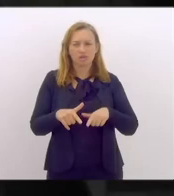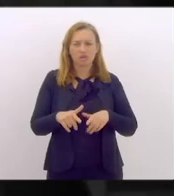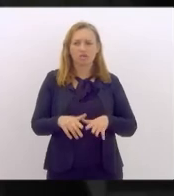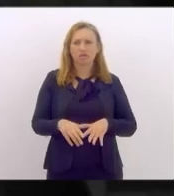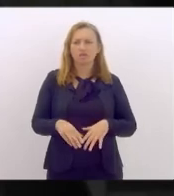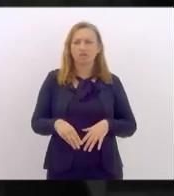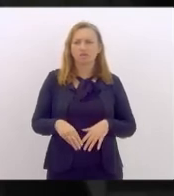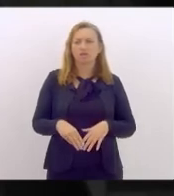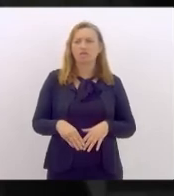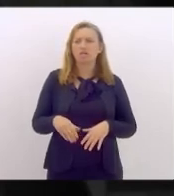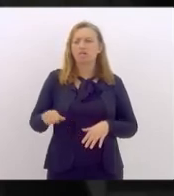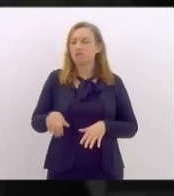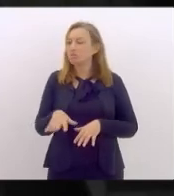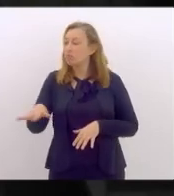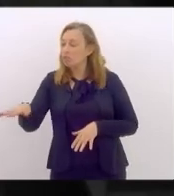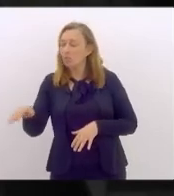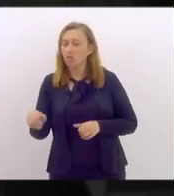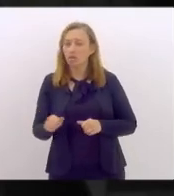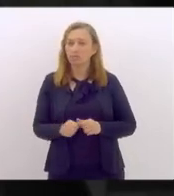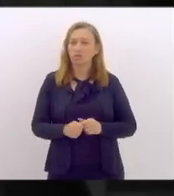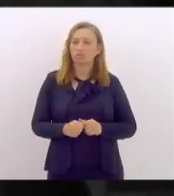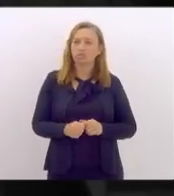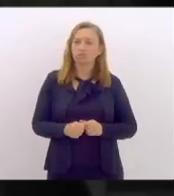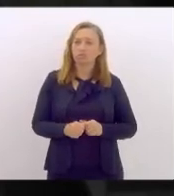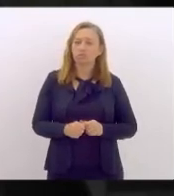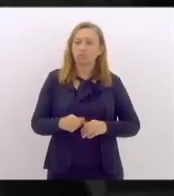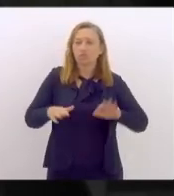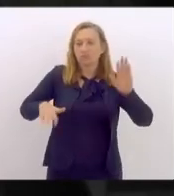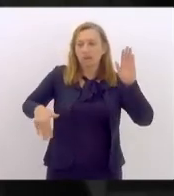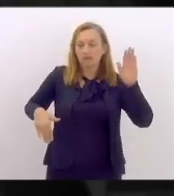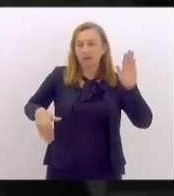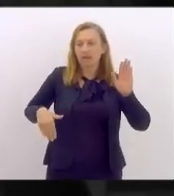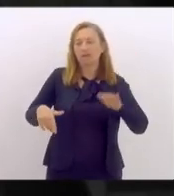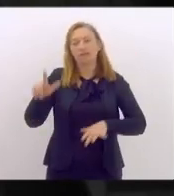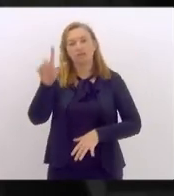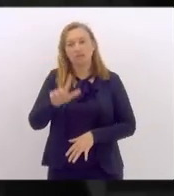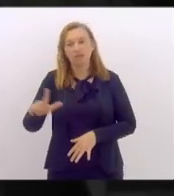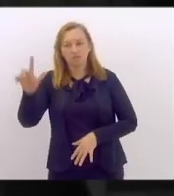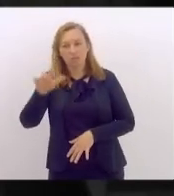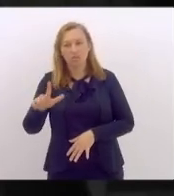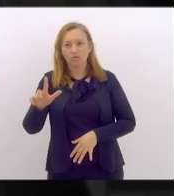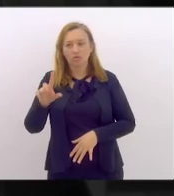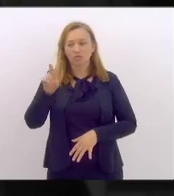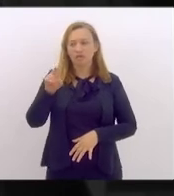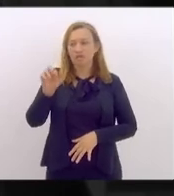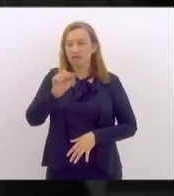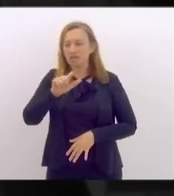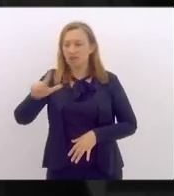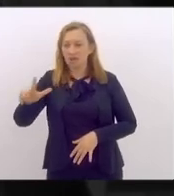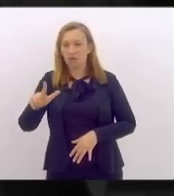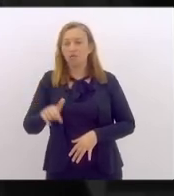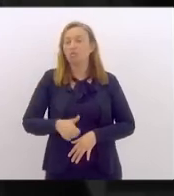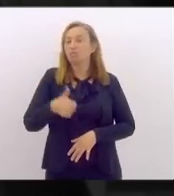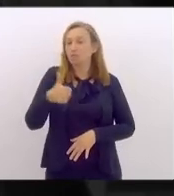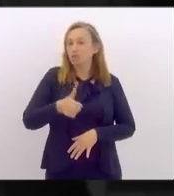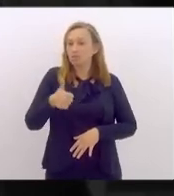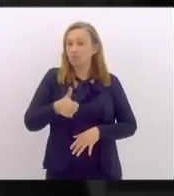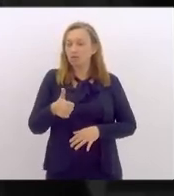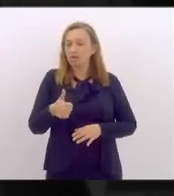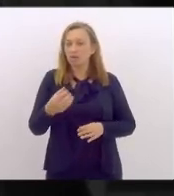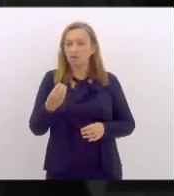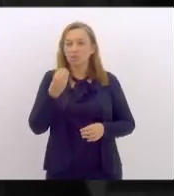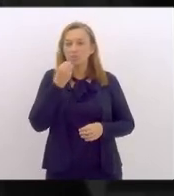de Icaraí quem parte do Morro do Cavalão quem parte da Praia do Leblon e que parte do Vidigal aí não tem graça né primeira equalizar as